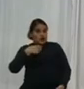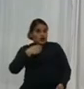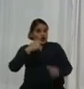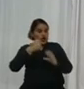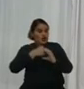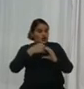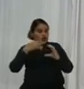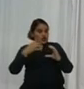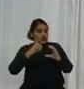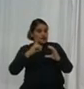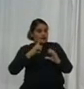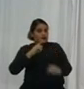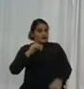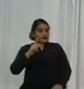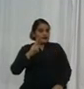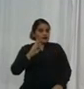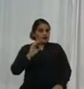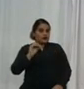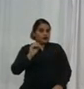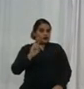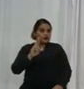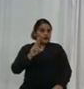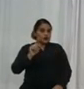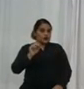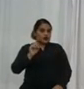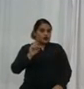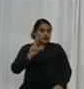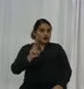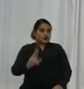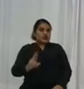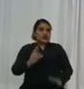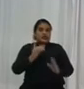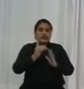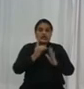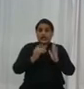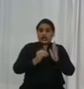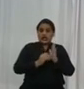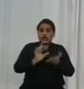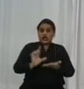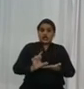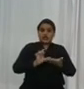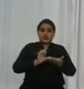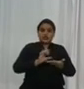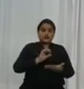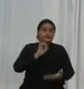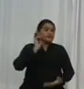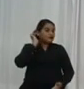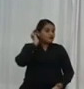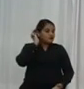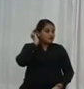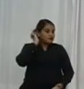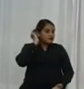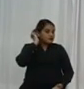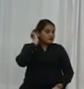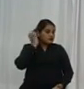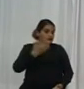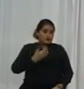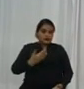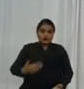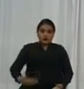aquele procurador que está nomeado através de um decreto, recebendo como servidor público, usando o repartimento público para